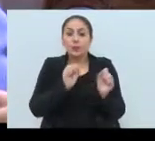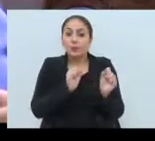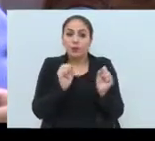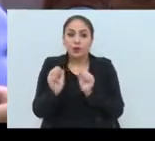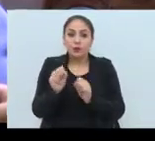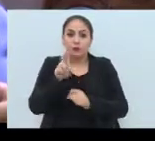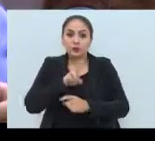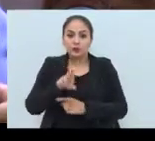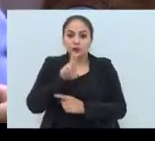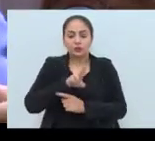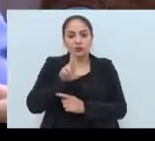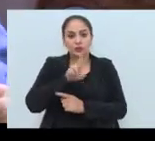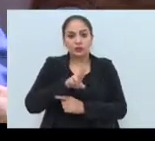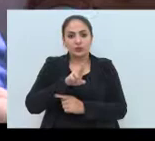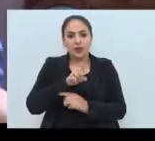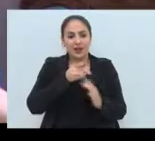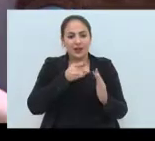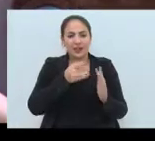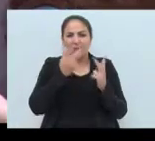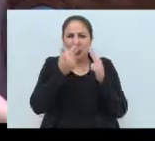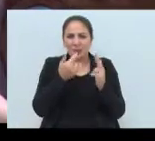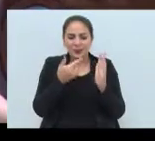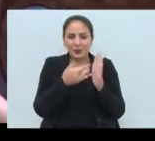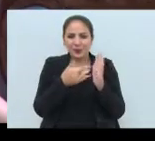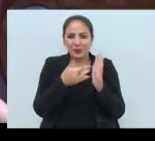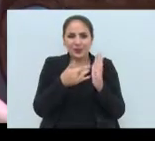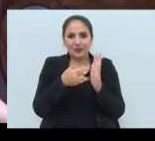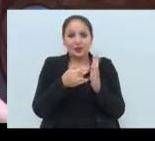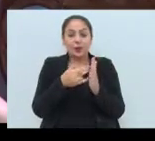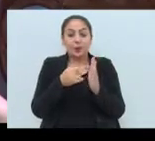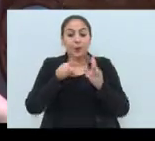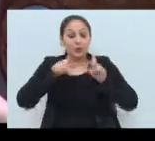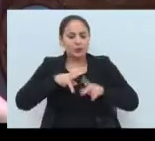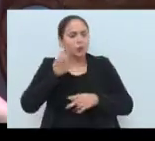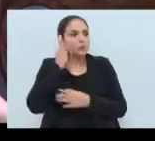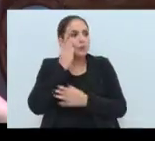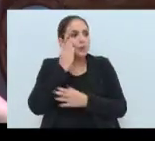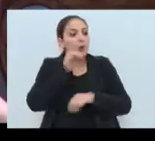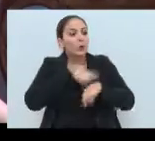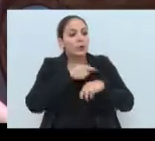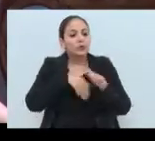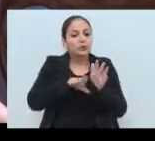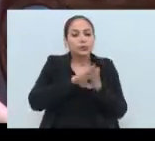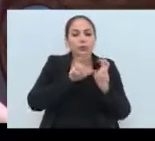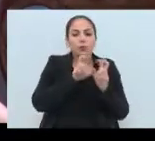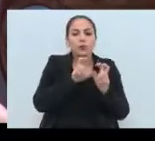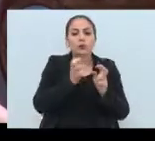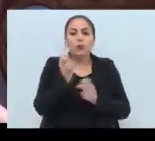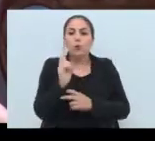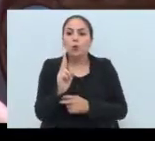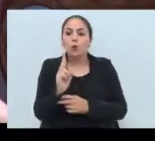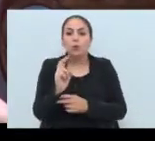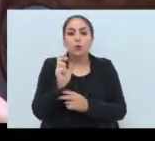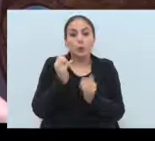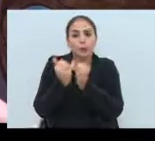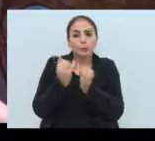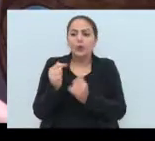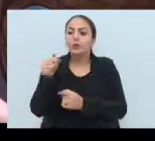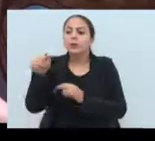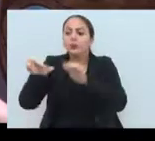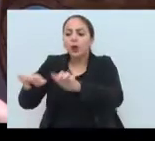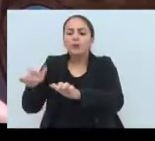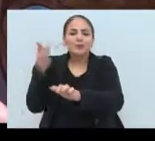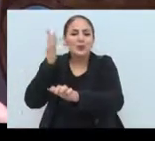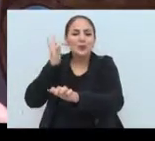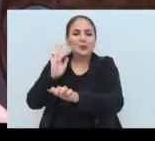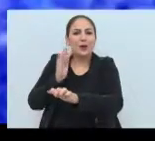possa utilizar aplicativo para que os usuários saibam a que horas vai chegar o ônibus ou qual ônibus ele quer pegar, ele precisa pegar para ir para um lugar